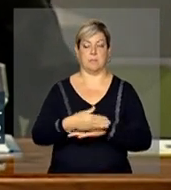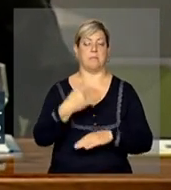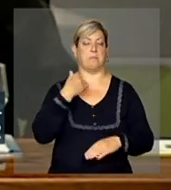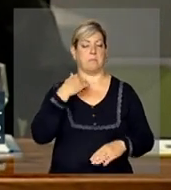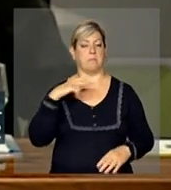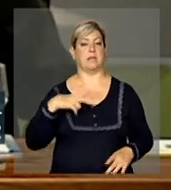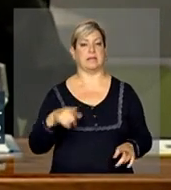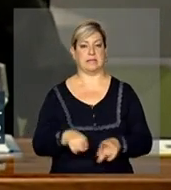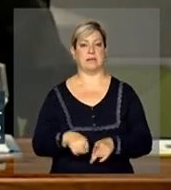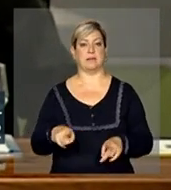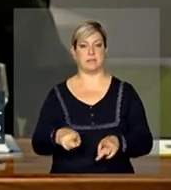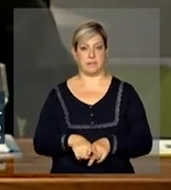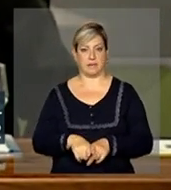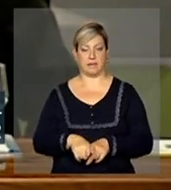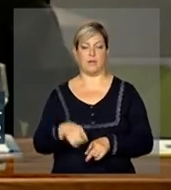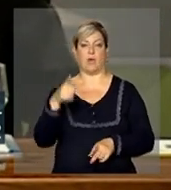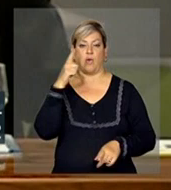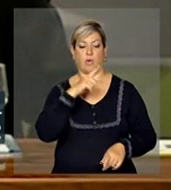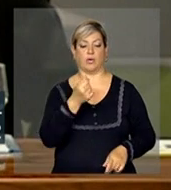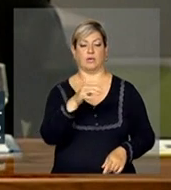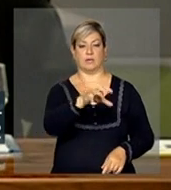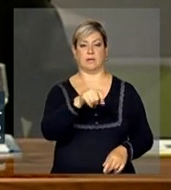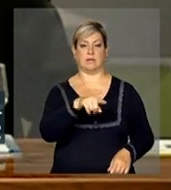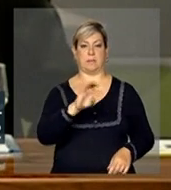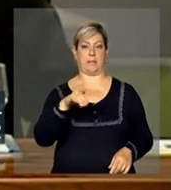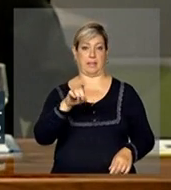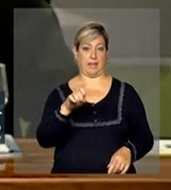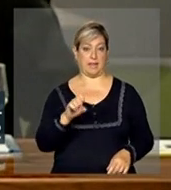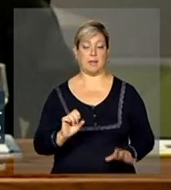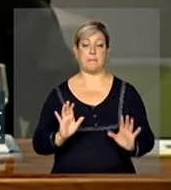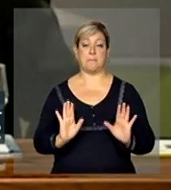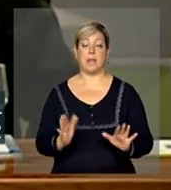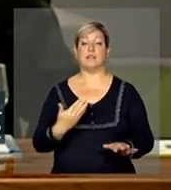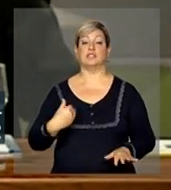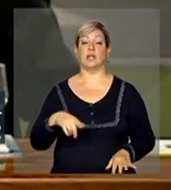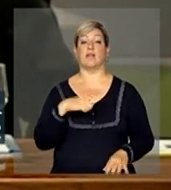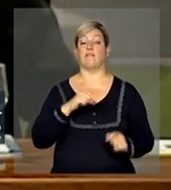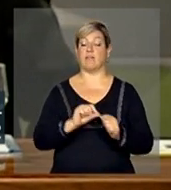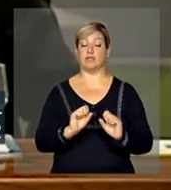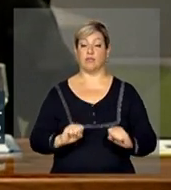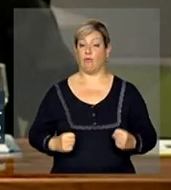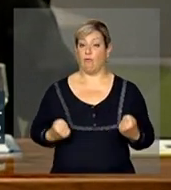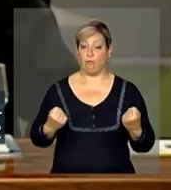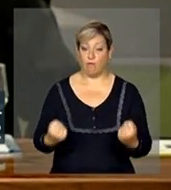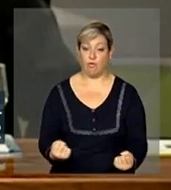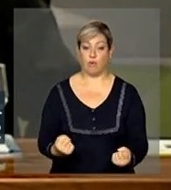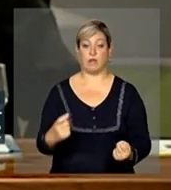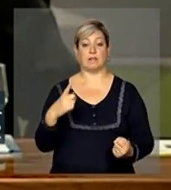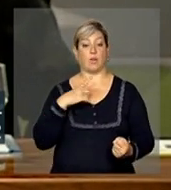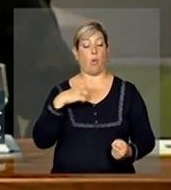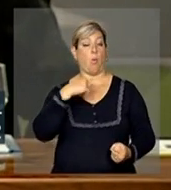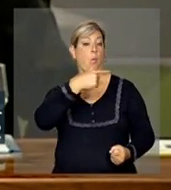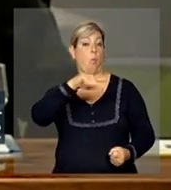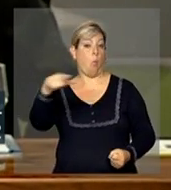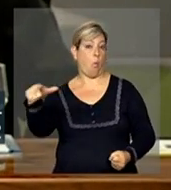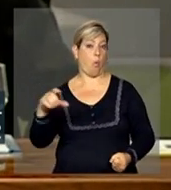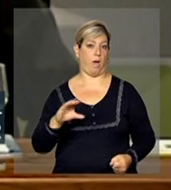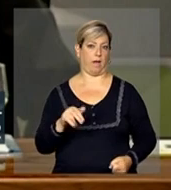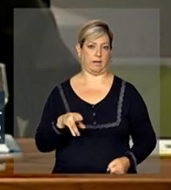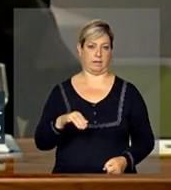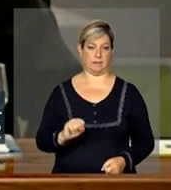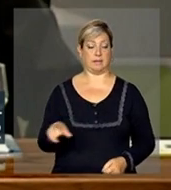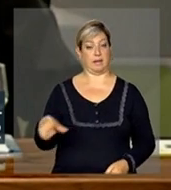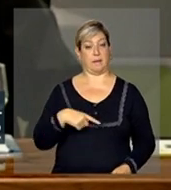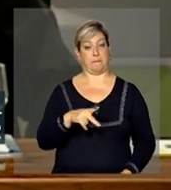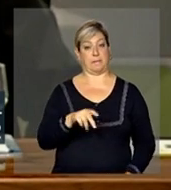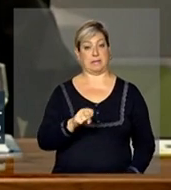seja, ele acessa o recurso via BNDES, mas nós temos feito um esforço no sentido de ter outros canais. Um deles foi o